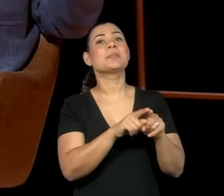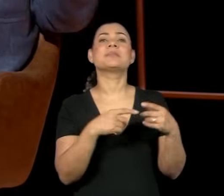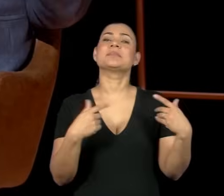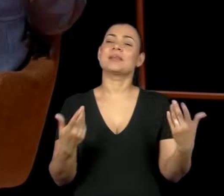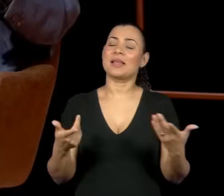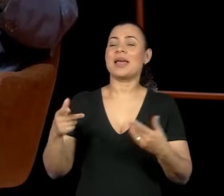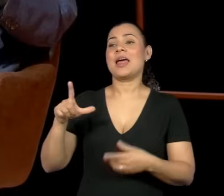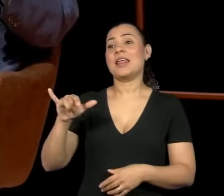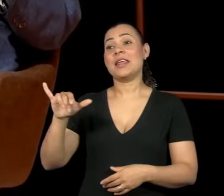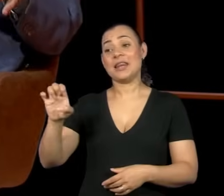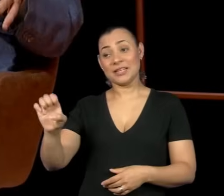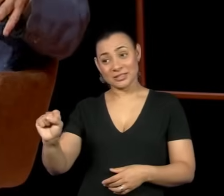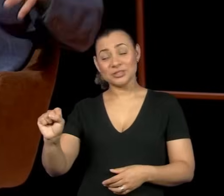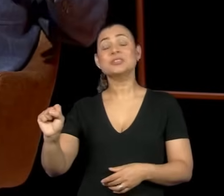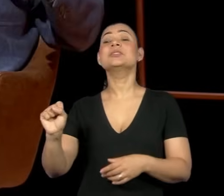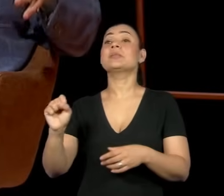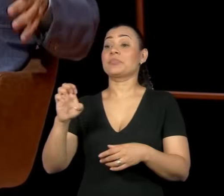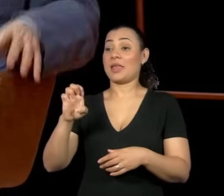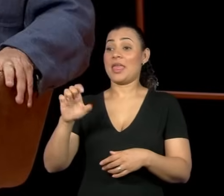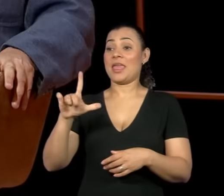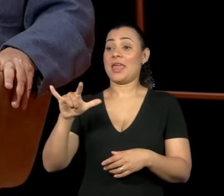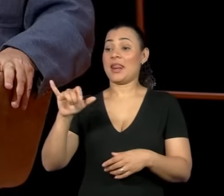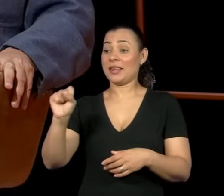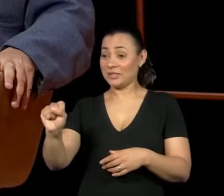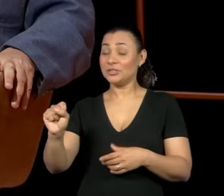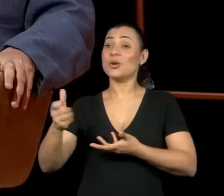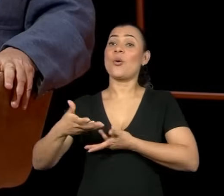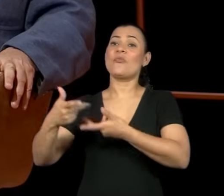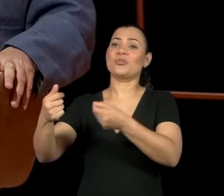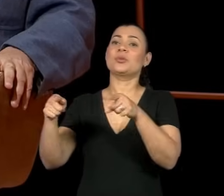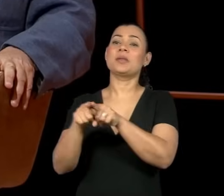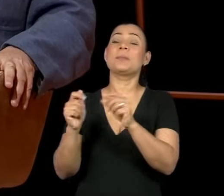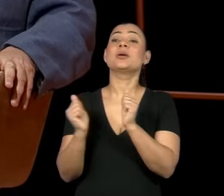me levou de presente a Rita Lee. Então, assim,